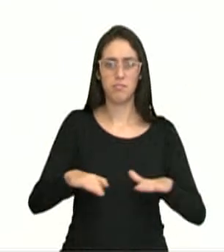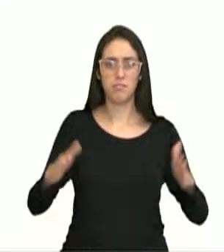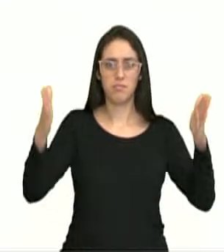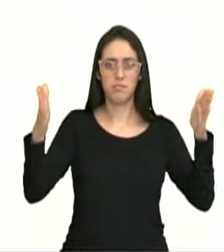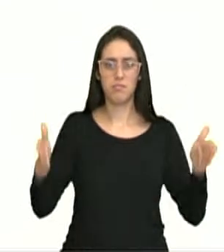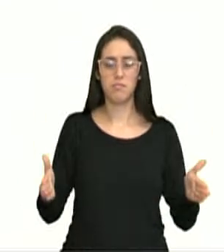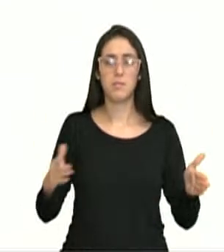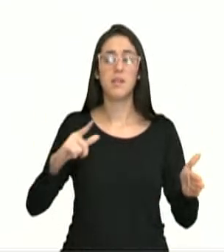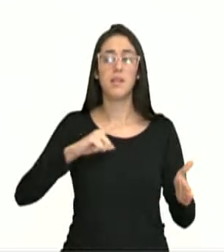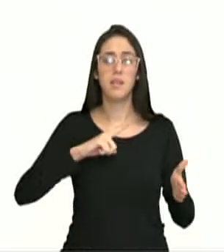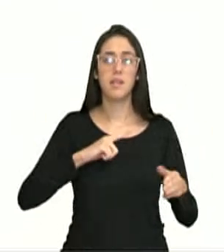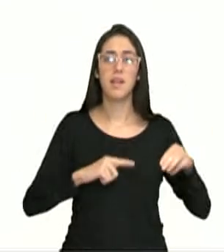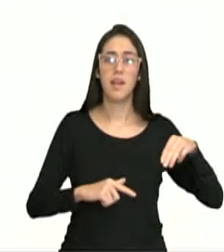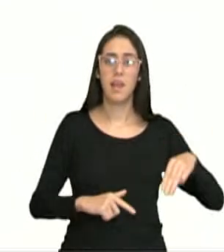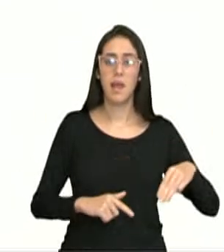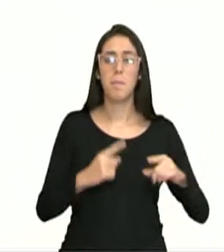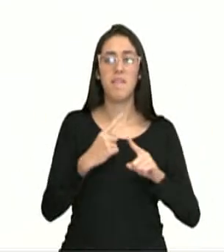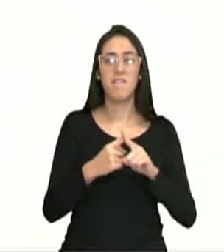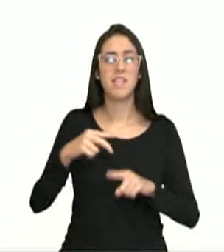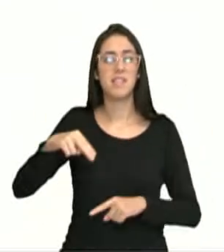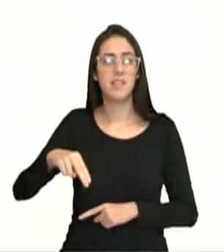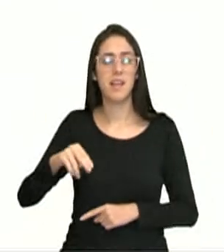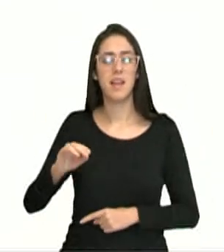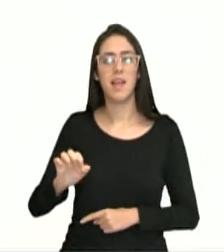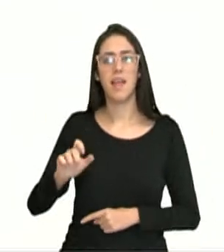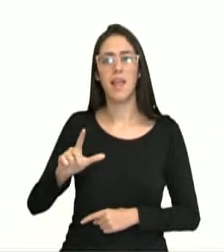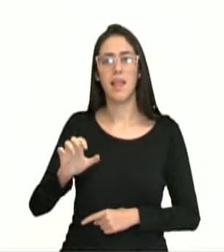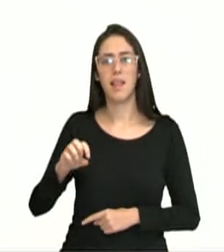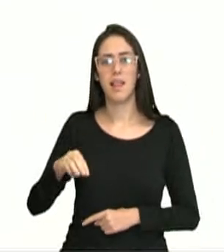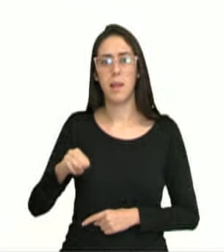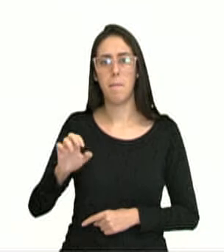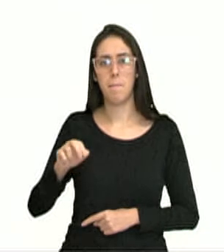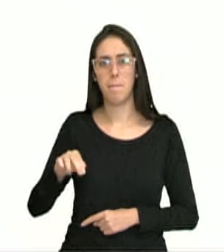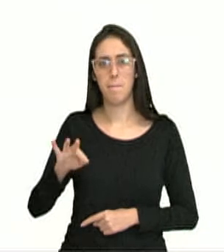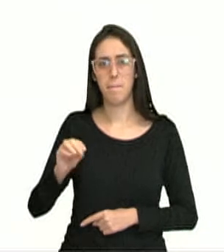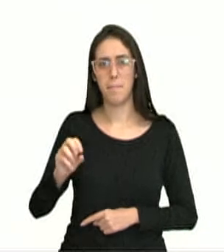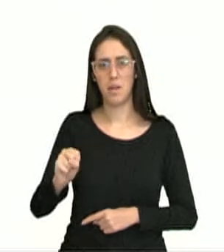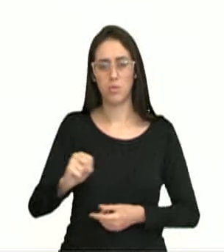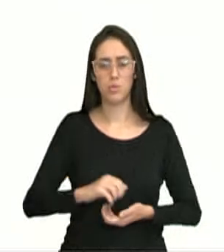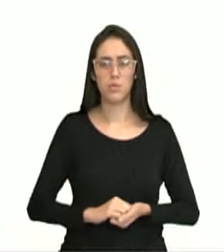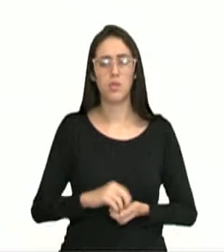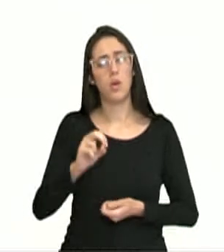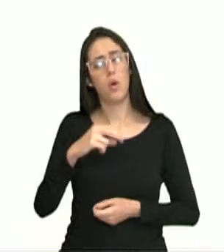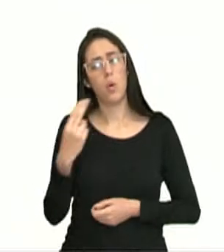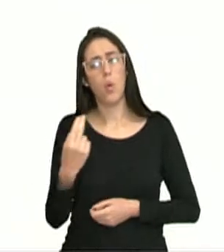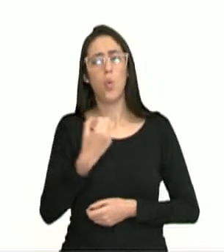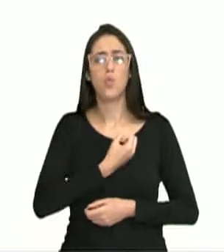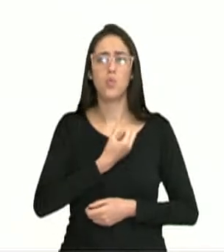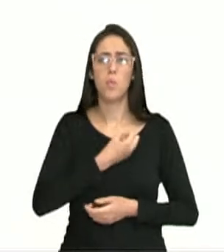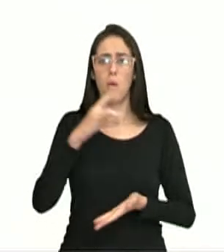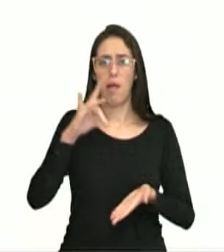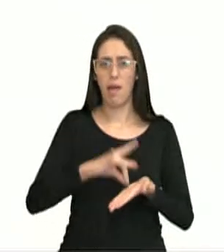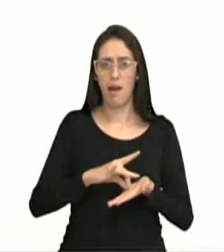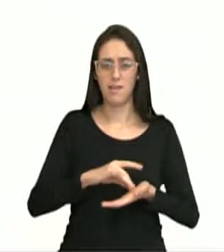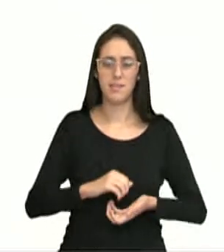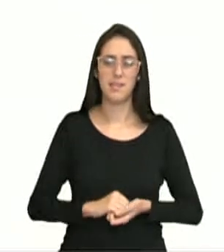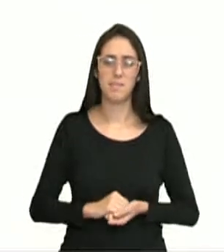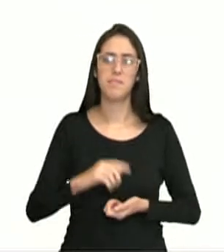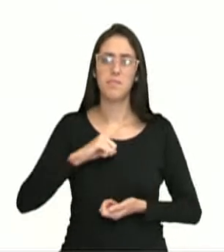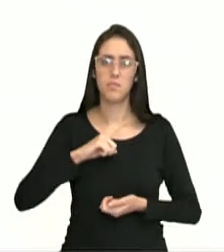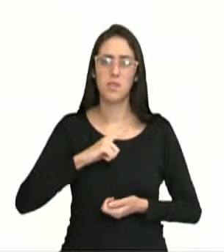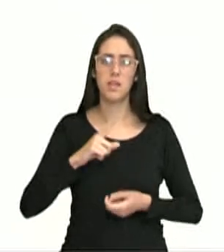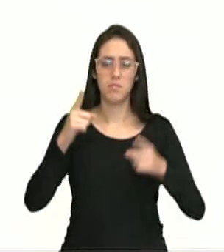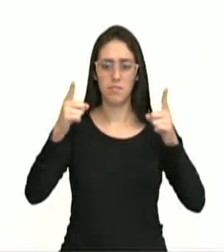M vezes N elementos, ou números reais, dispostos